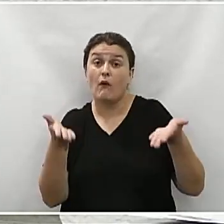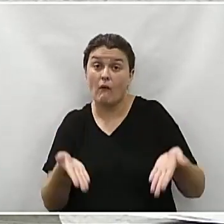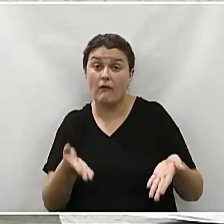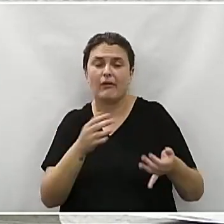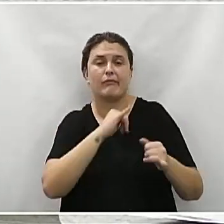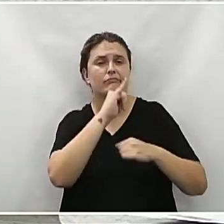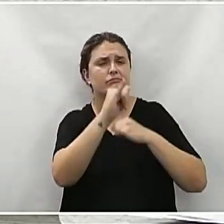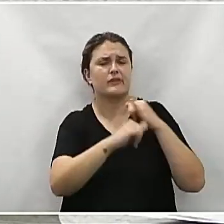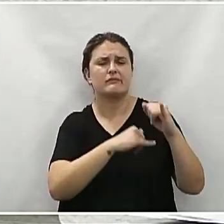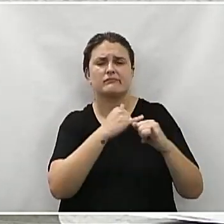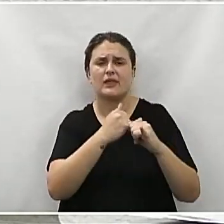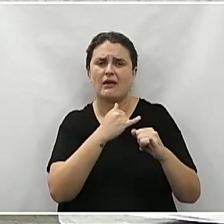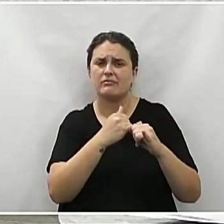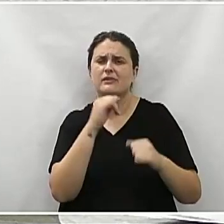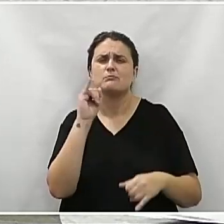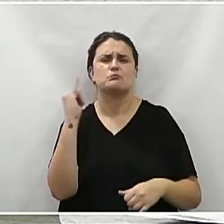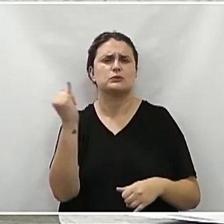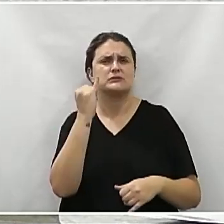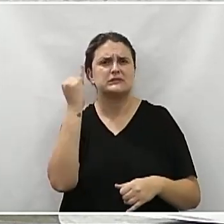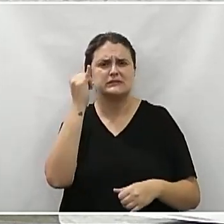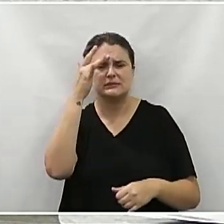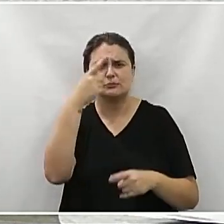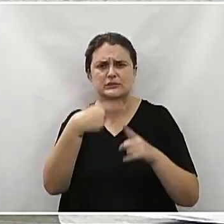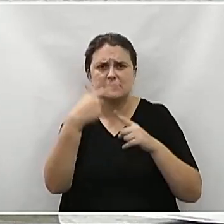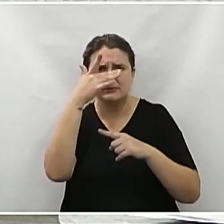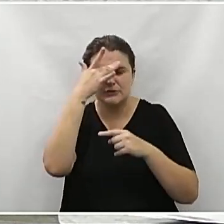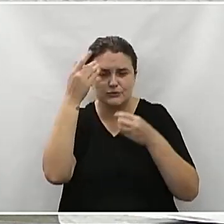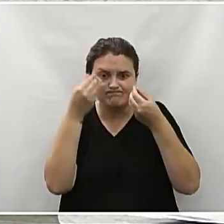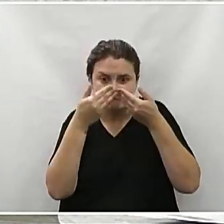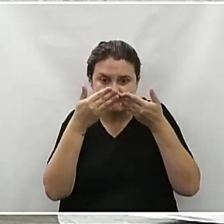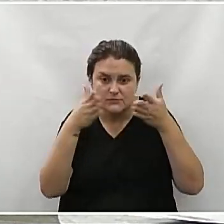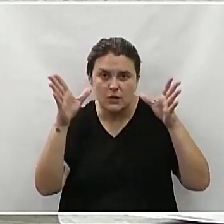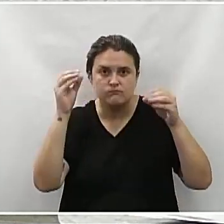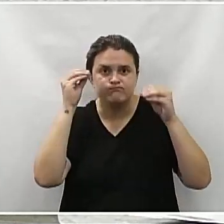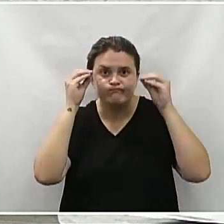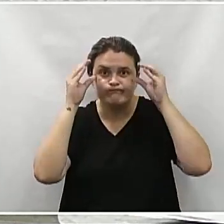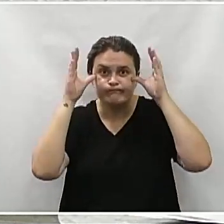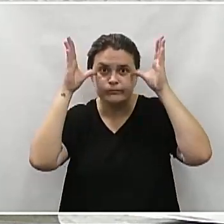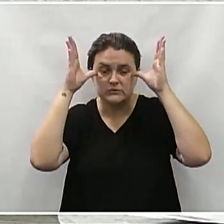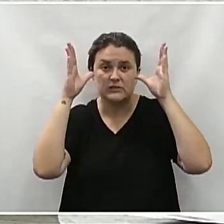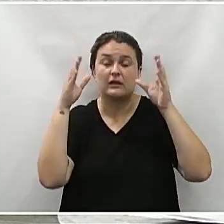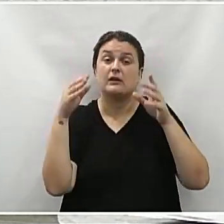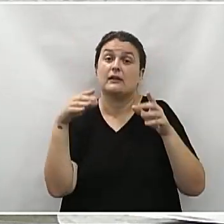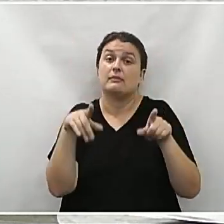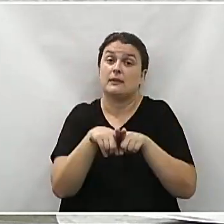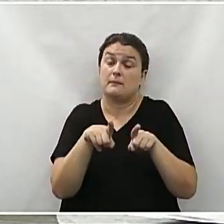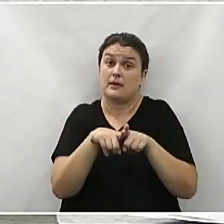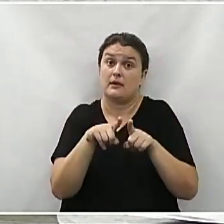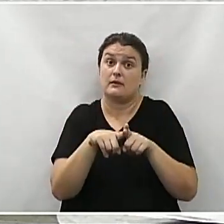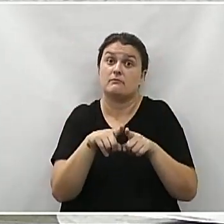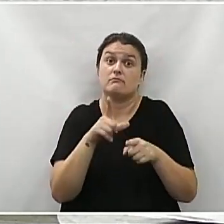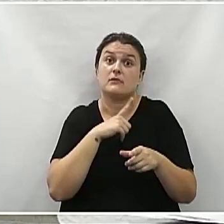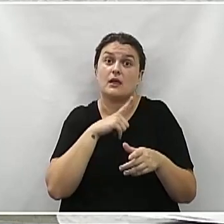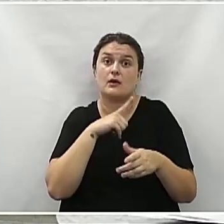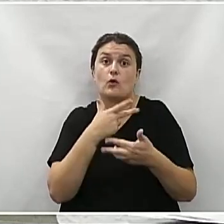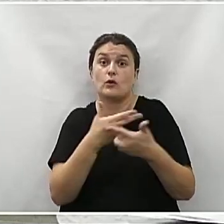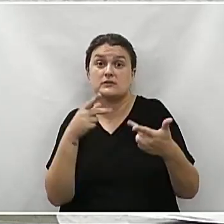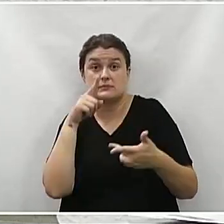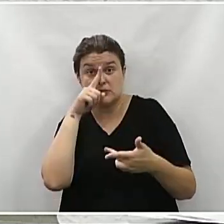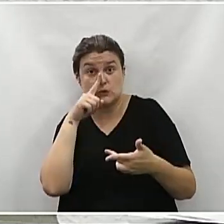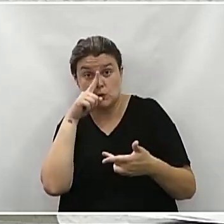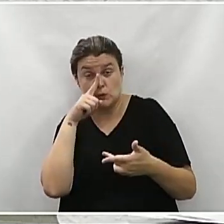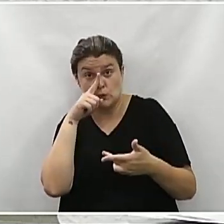ferramenta valiosa para o conhecimento e a comunicação, mas também apresenta perigos que podem afetar a saúde física e